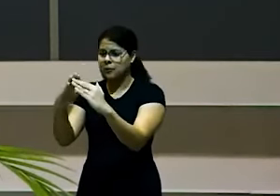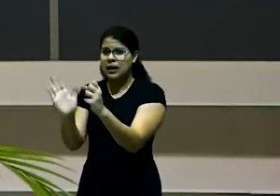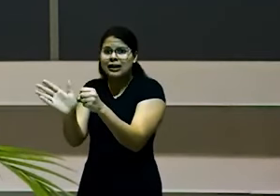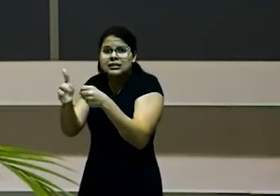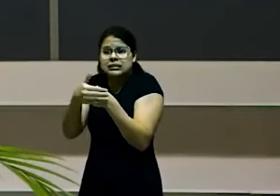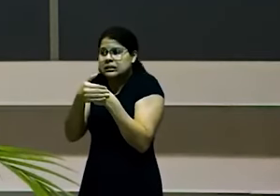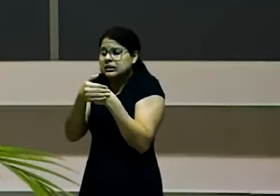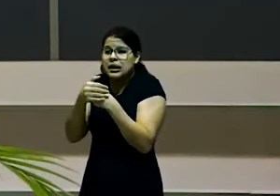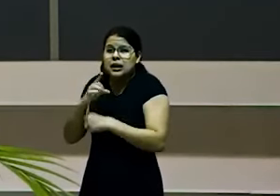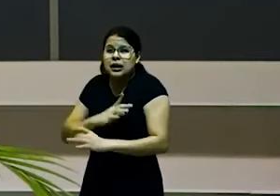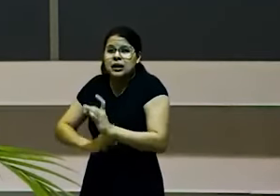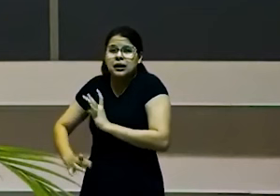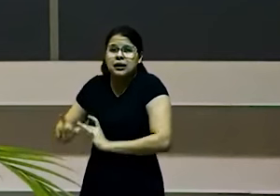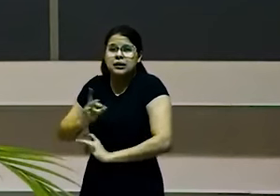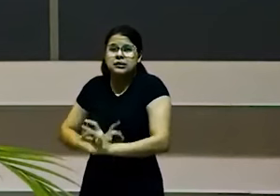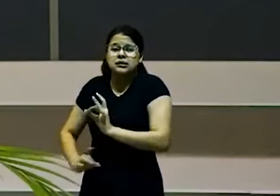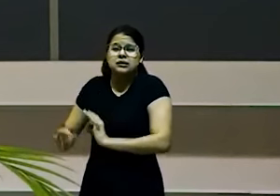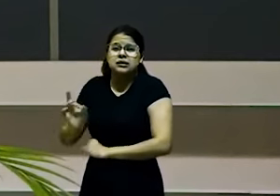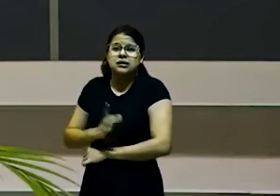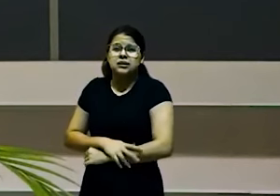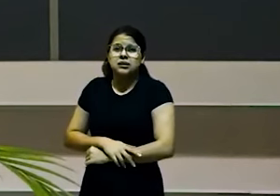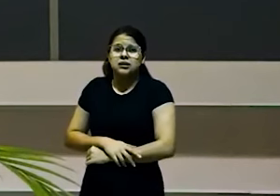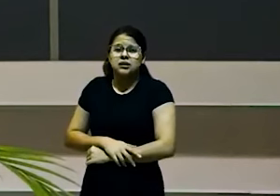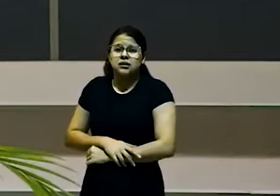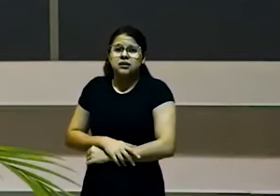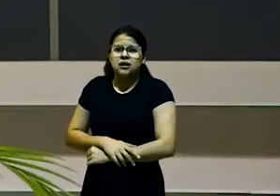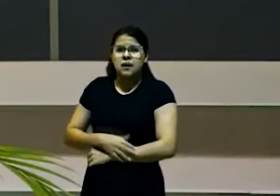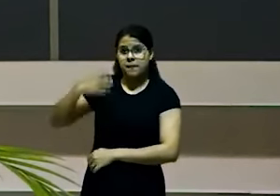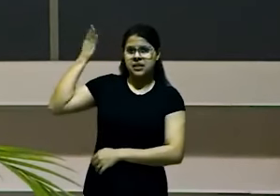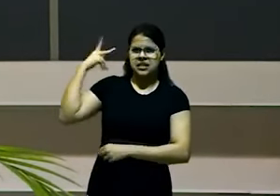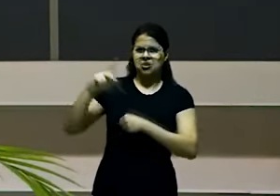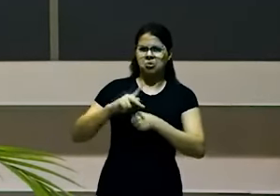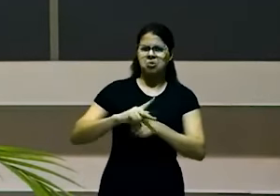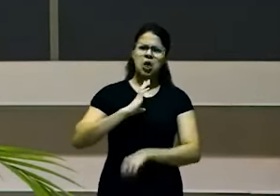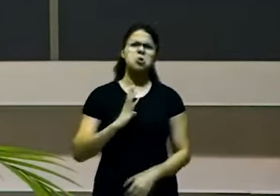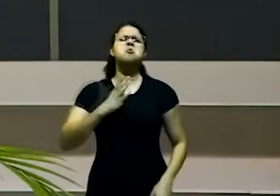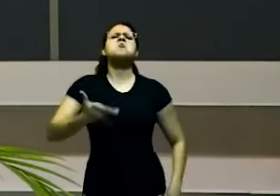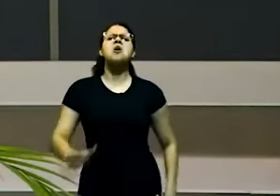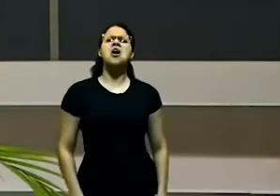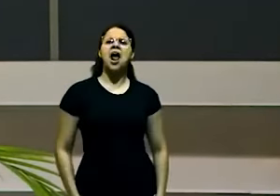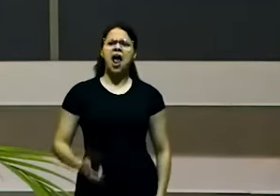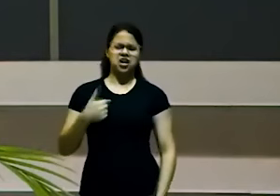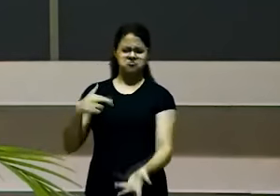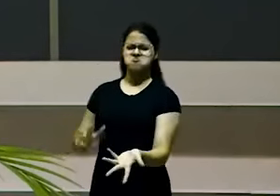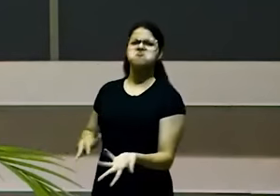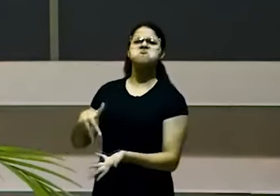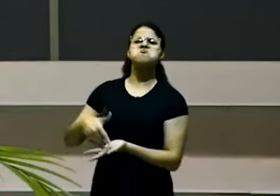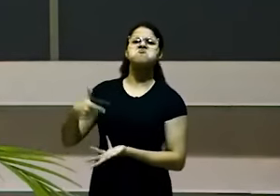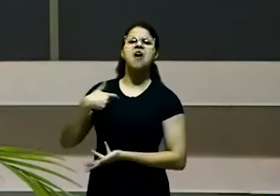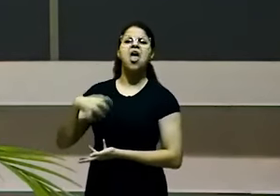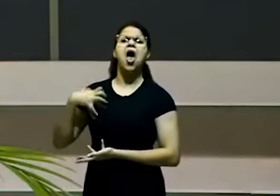medo e aí Pedro que era o primeiro da turma o que sempre era o primeiro a